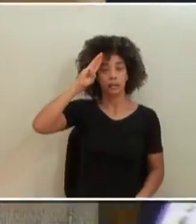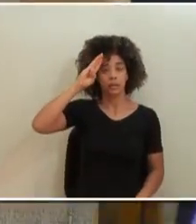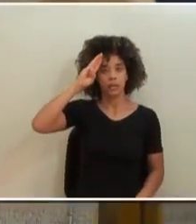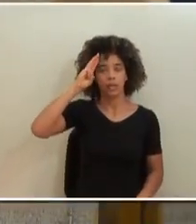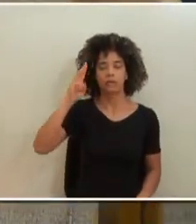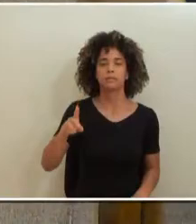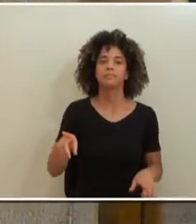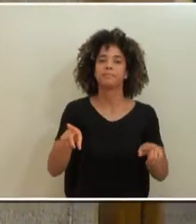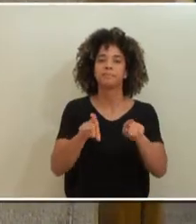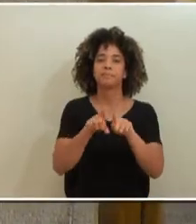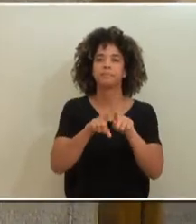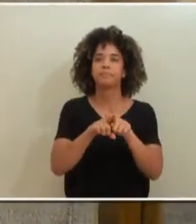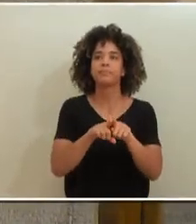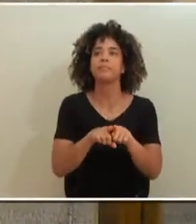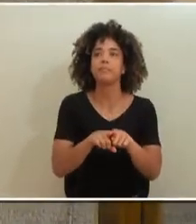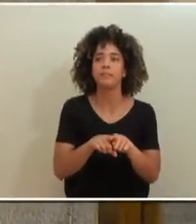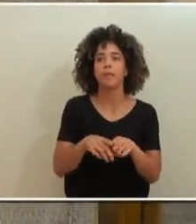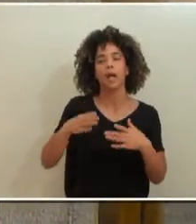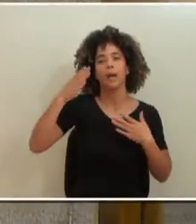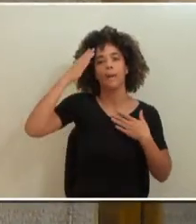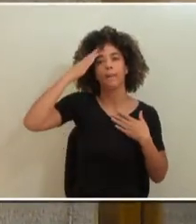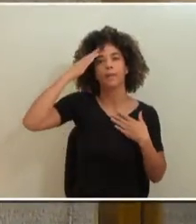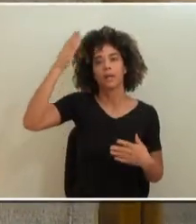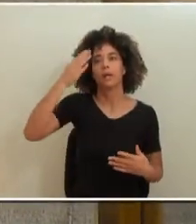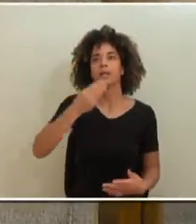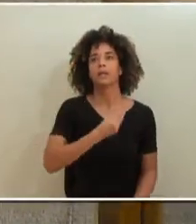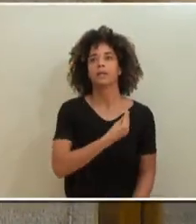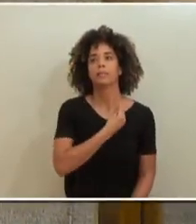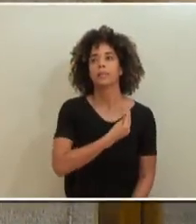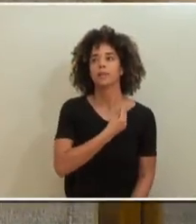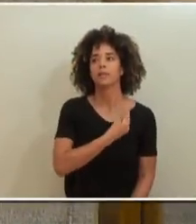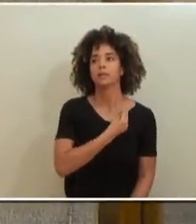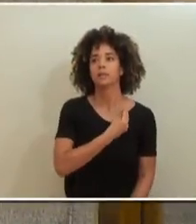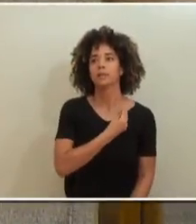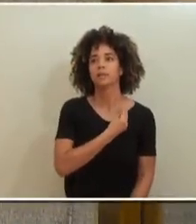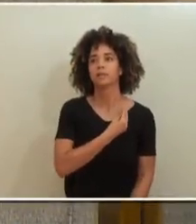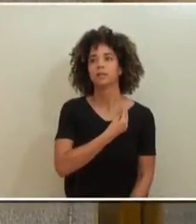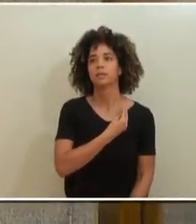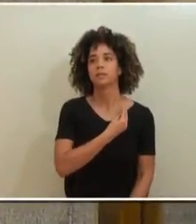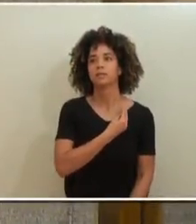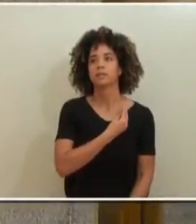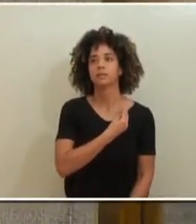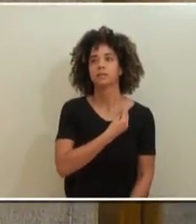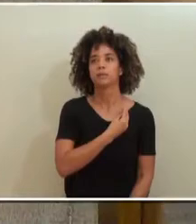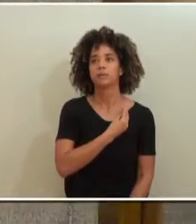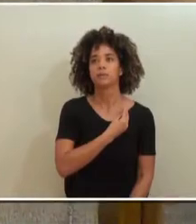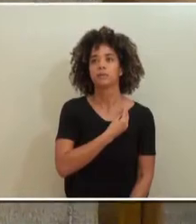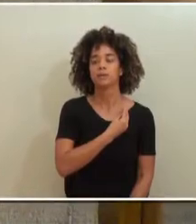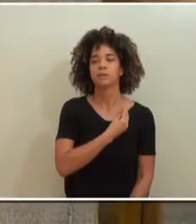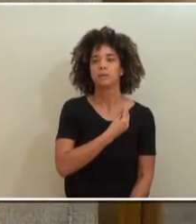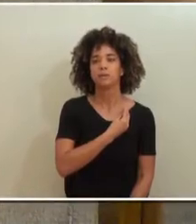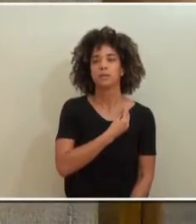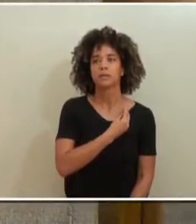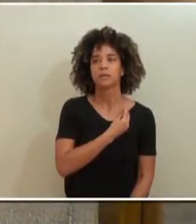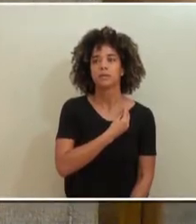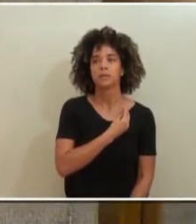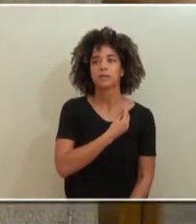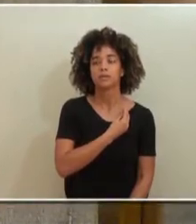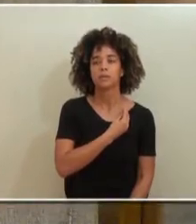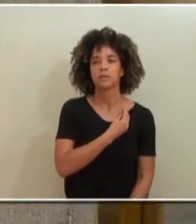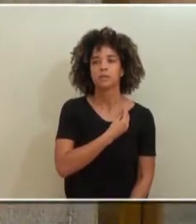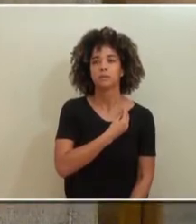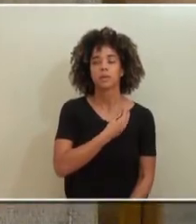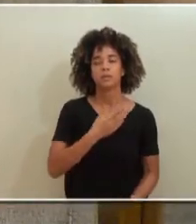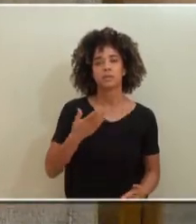agradecendo. Agradecendo a presença de todos, agradecendo a presença dos nossos irmãos de lenço da Associação Nacional do Paraguai, que estão